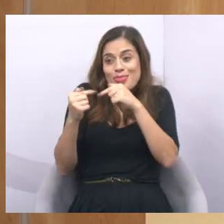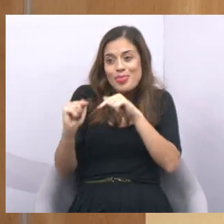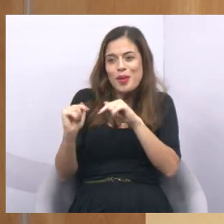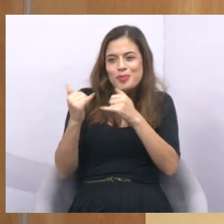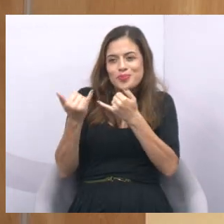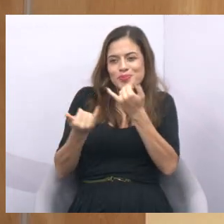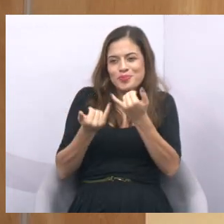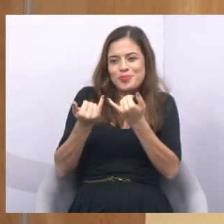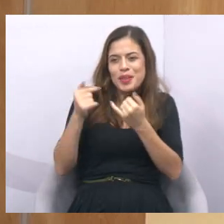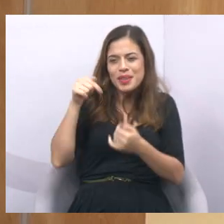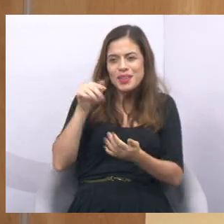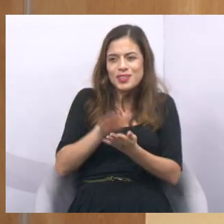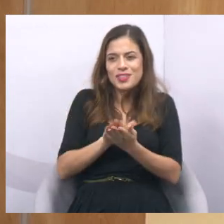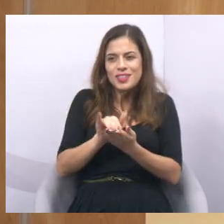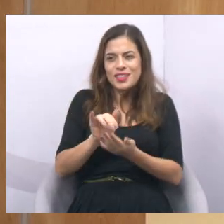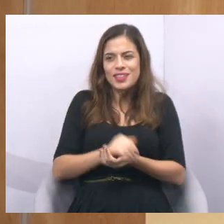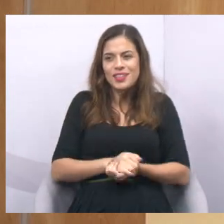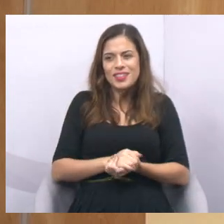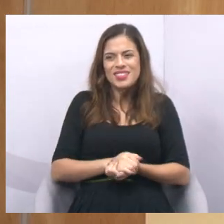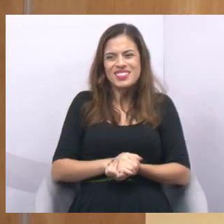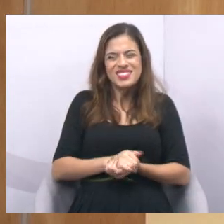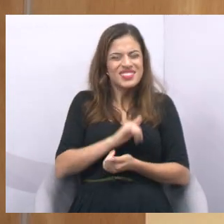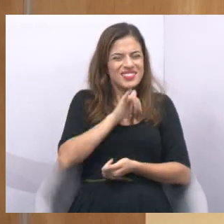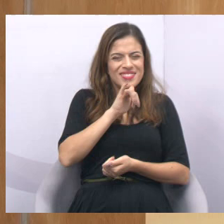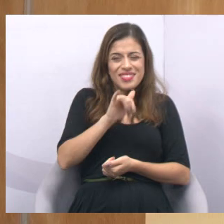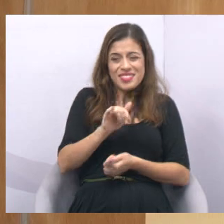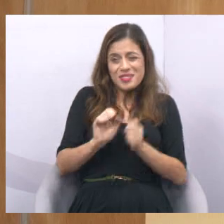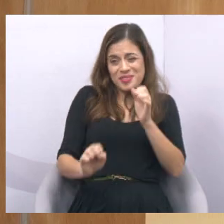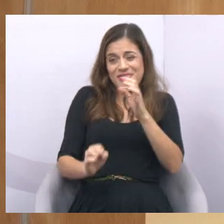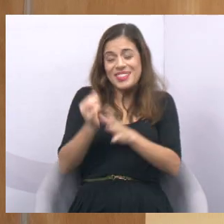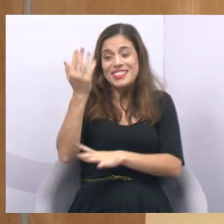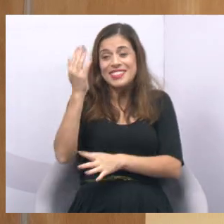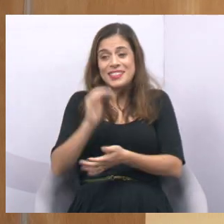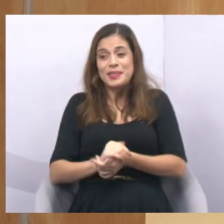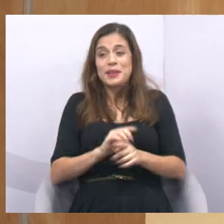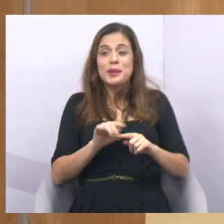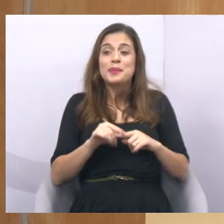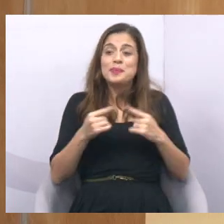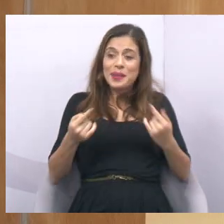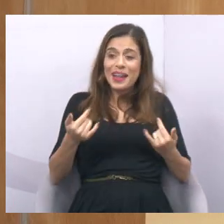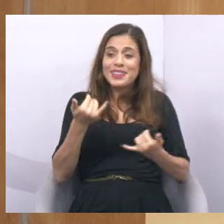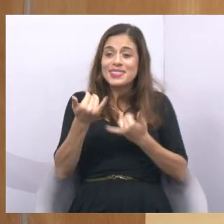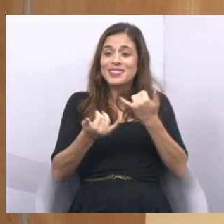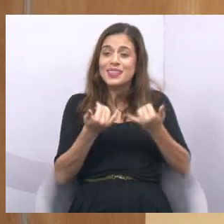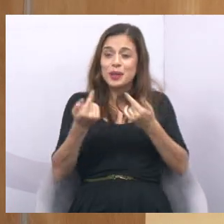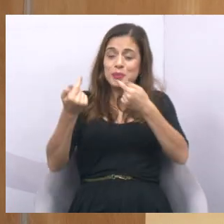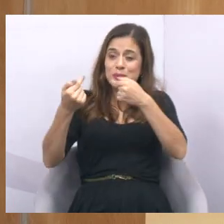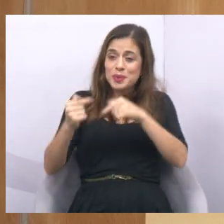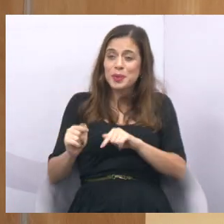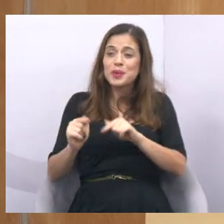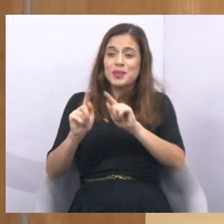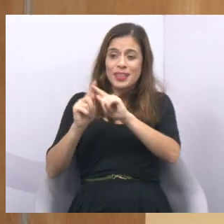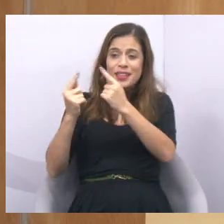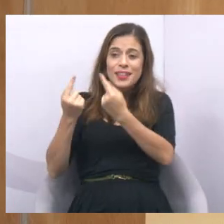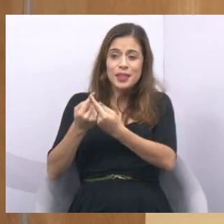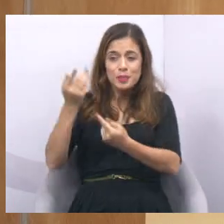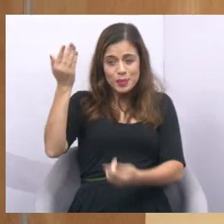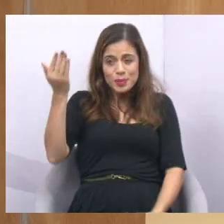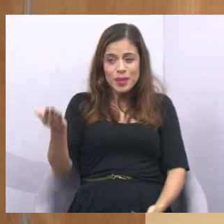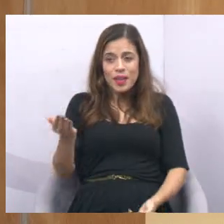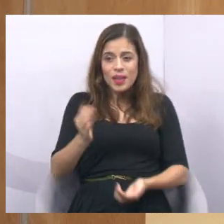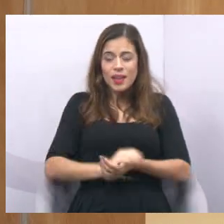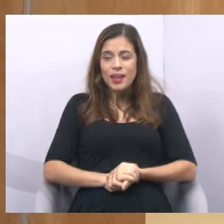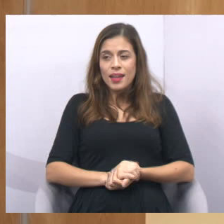aqui em Jacareí. Não vou nem contar o que aconteceu no jogo, mas jogamos contra a equipe do Monte Líbano aqui